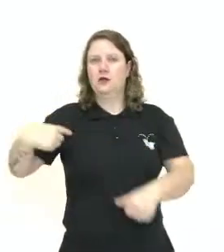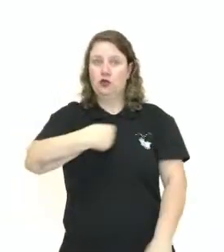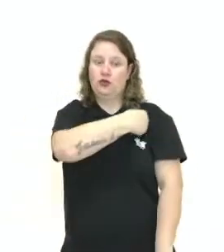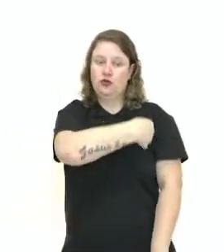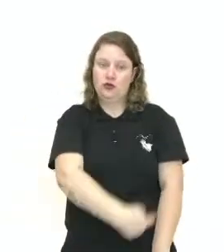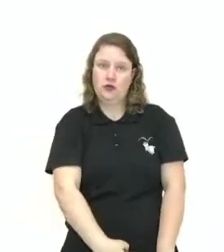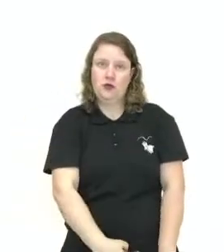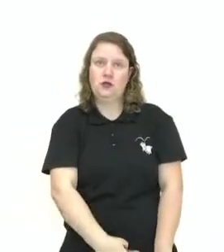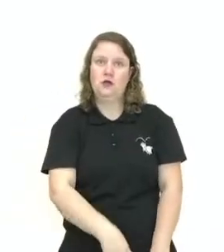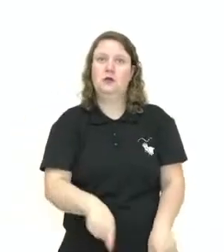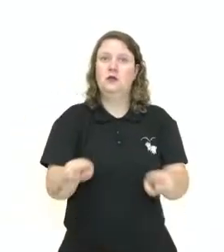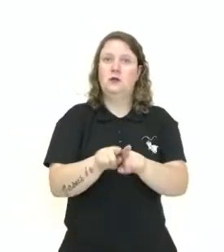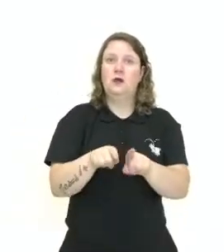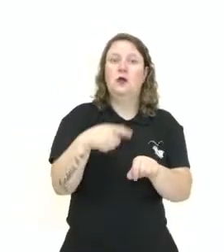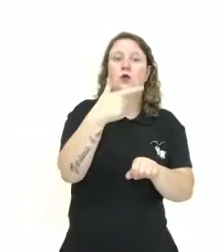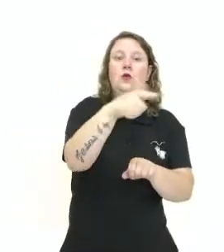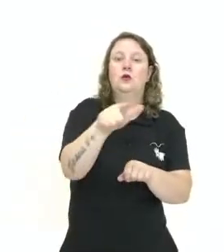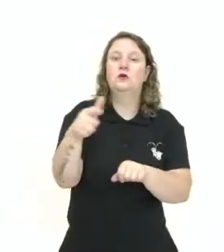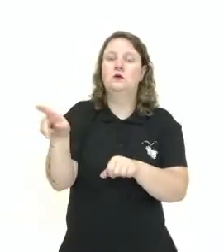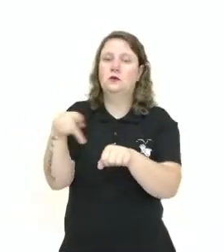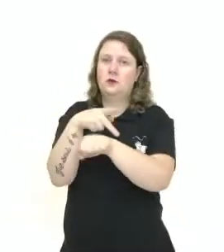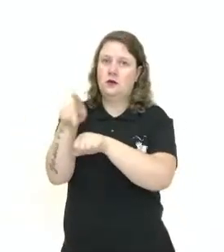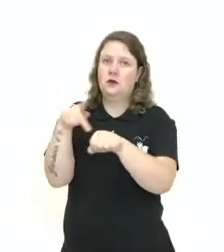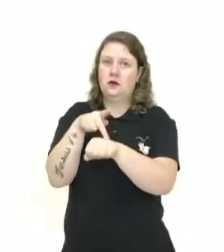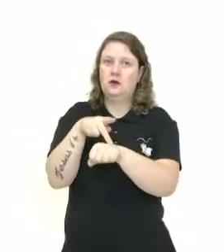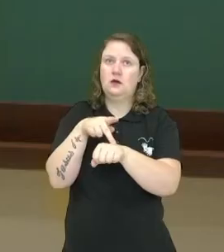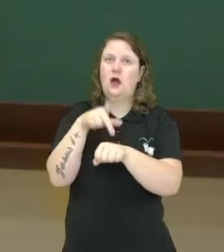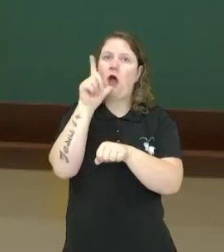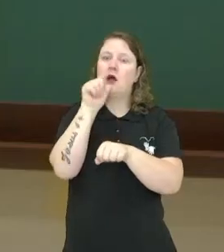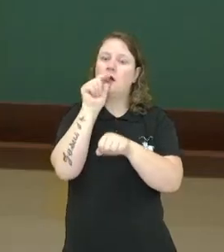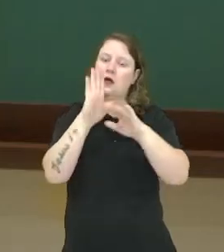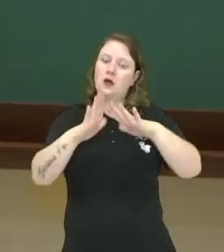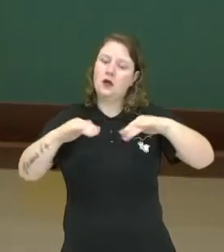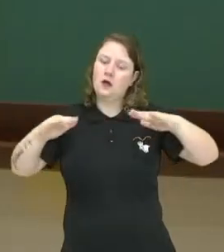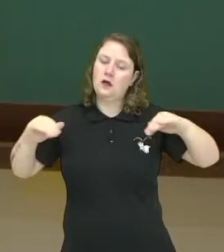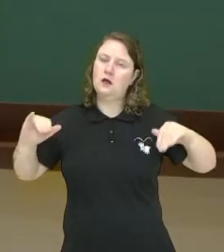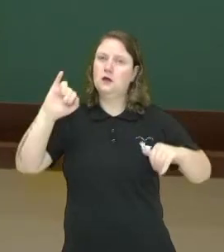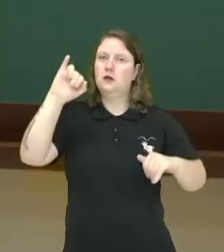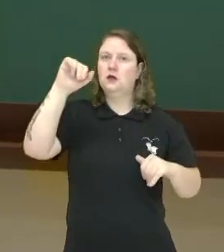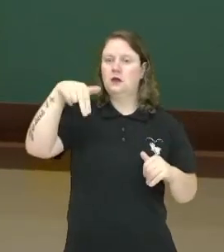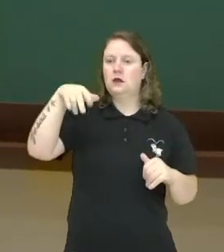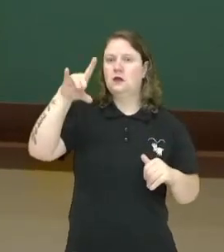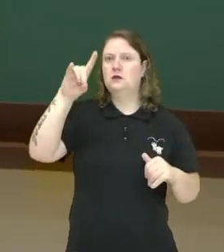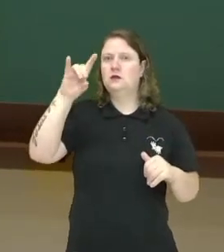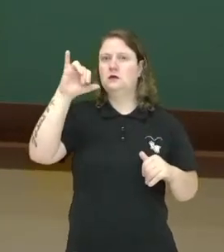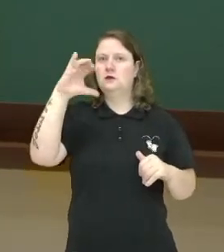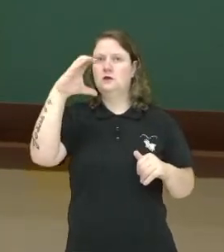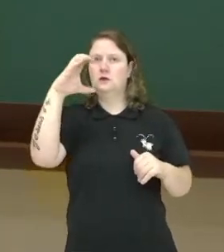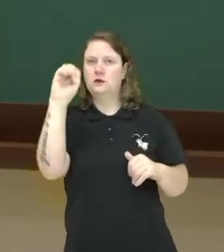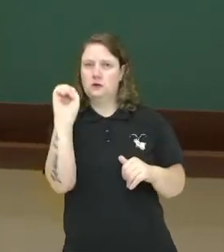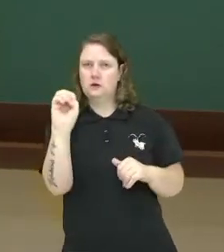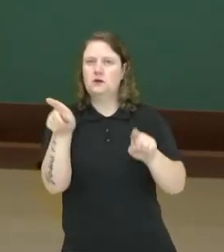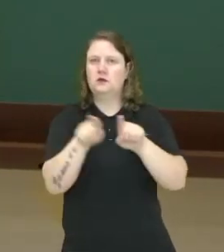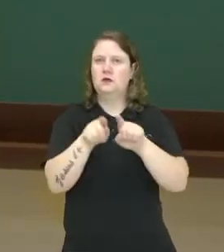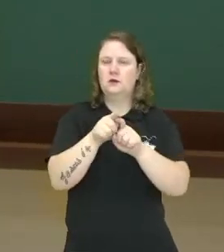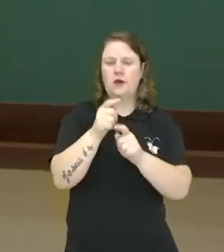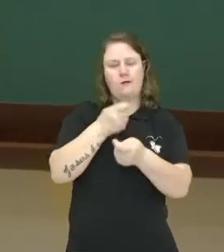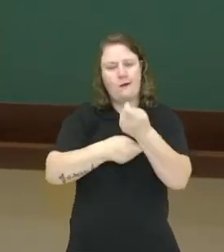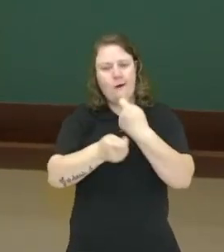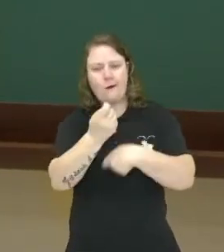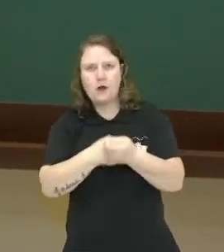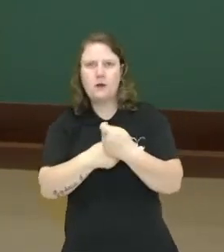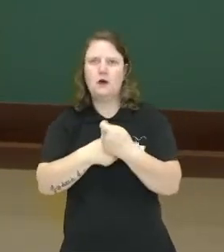de outros países aqui. É banhada pelo Oceano Índico, Então, a circulação de produtos,